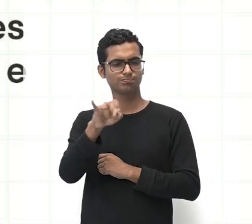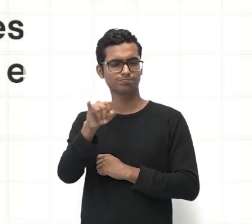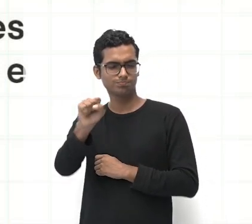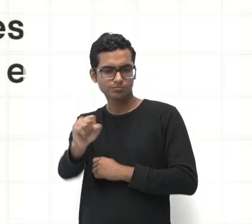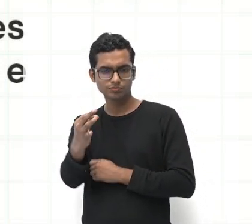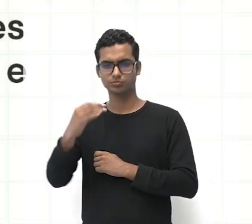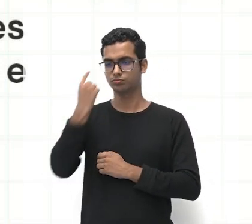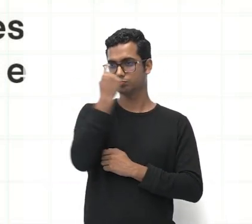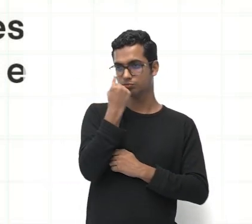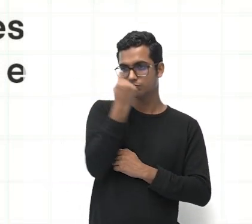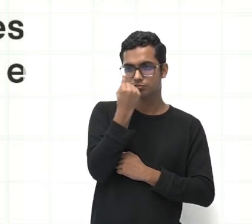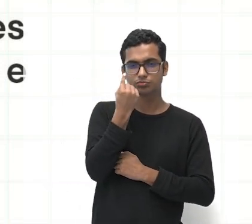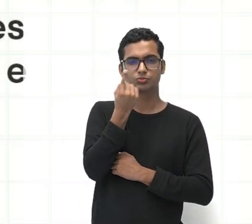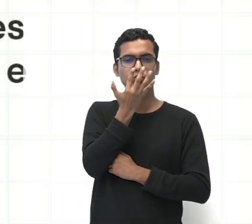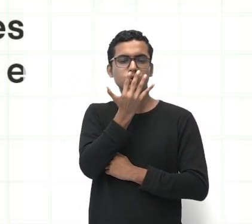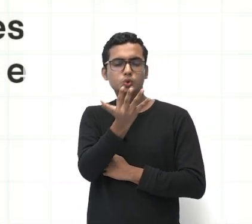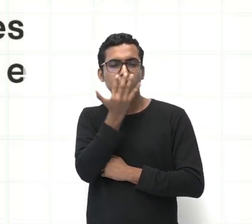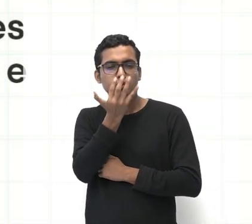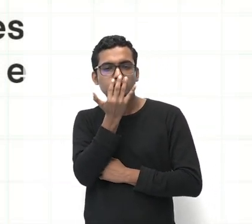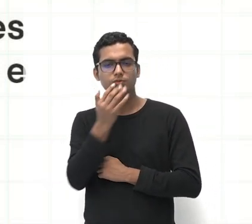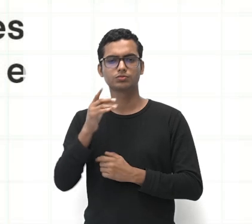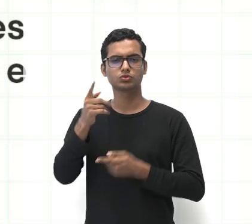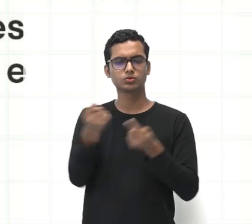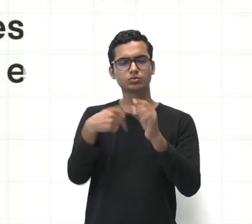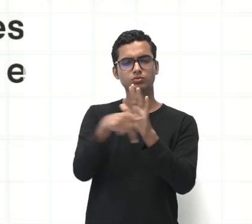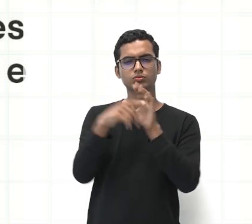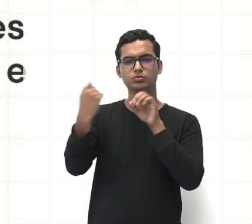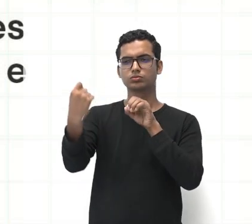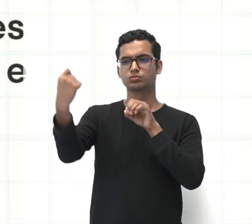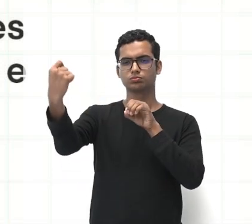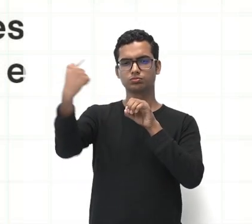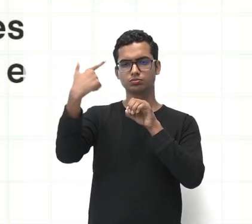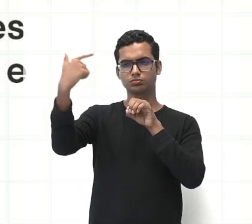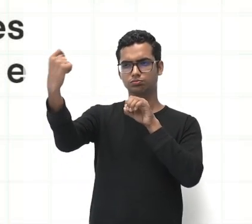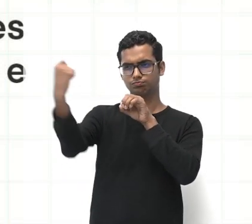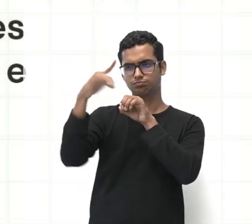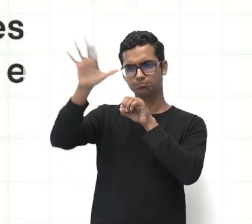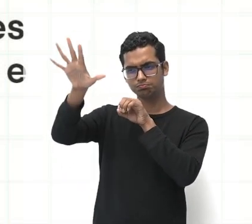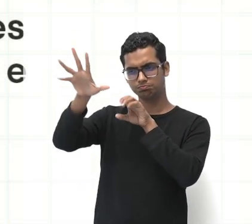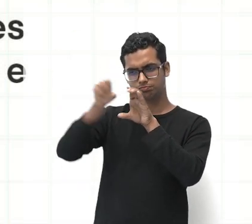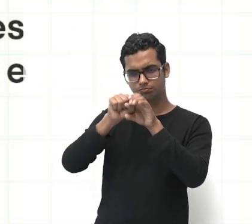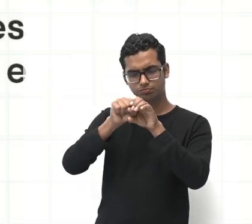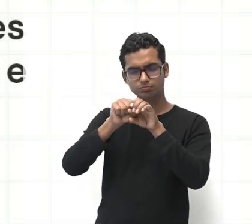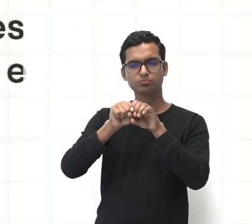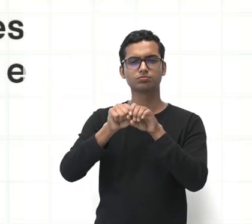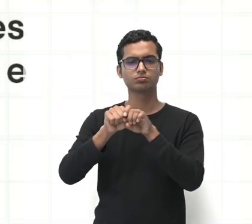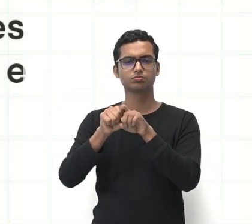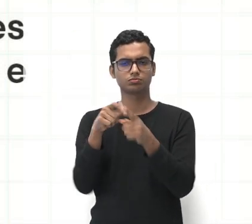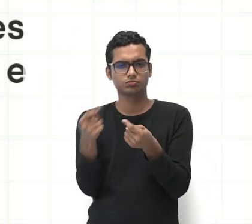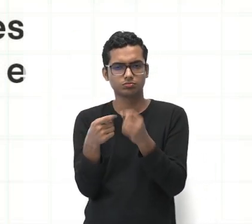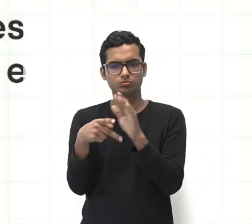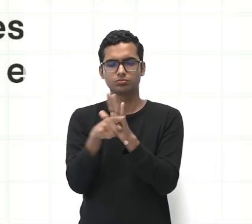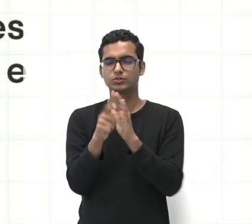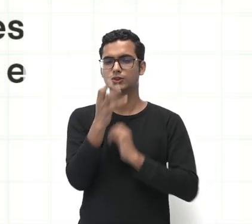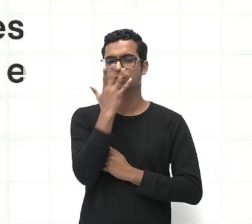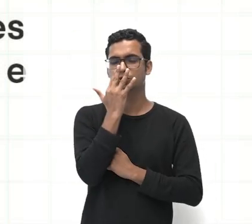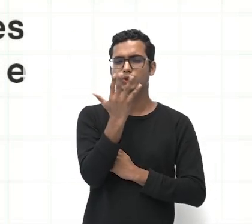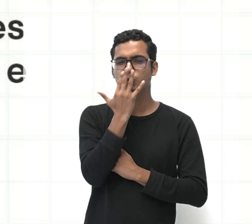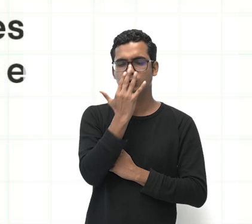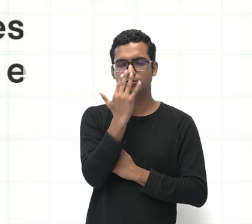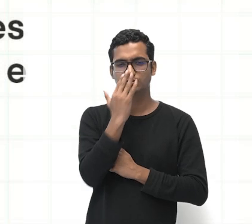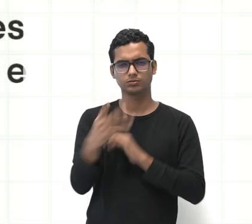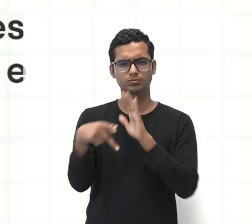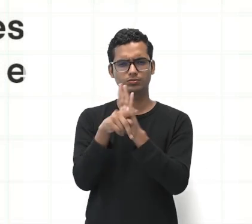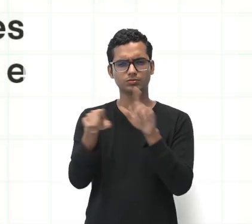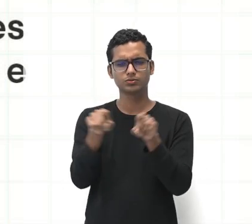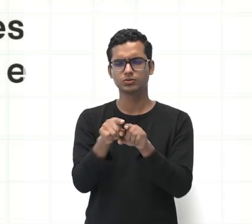que controla a entrada de luz. Está aqui a íris, tá bom? Que é justamente aquela parte colorida dos olhos,